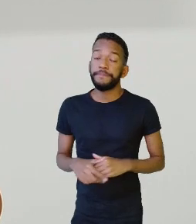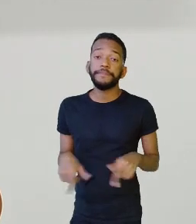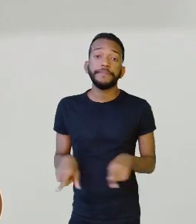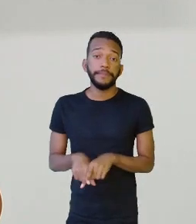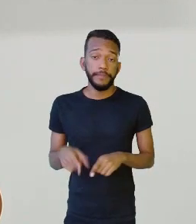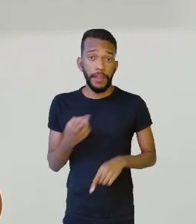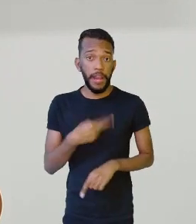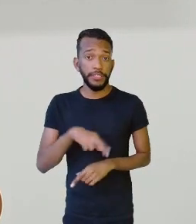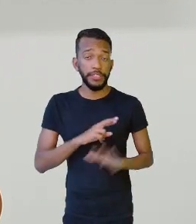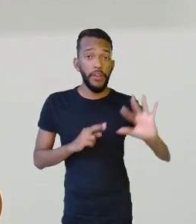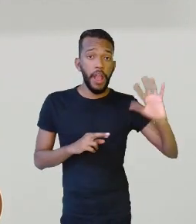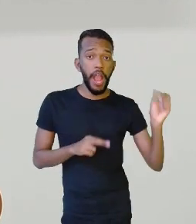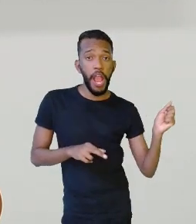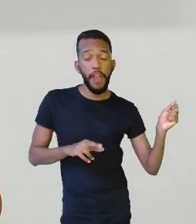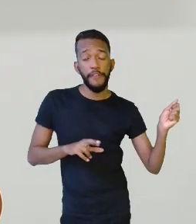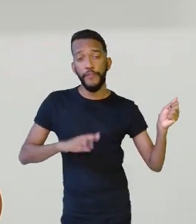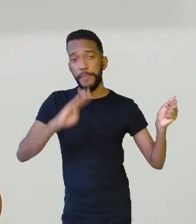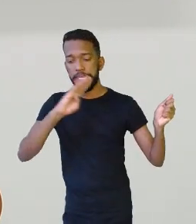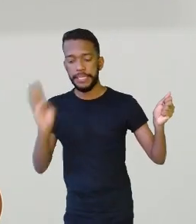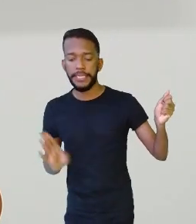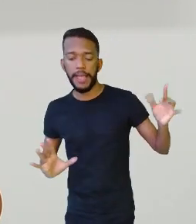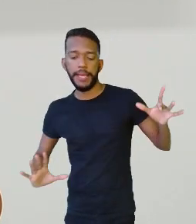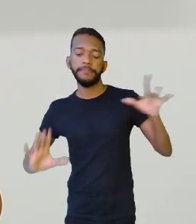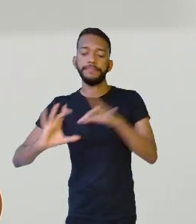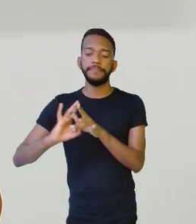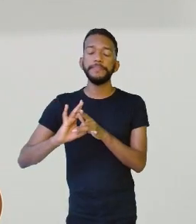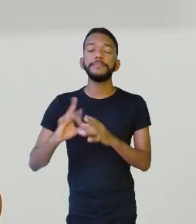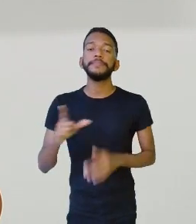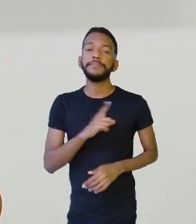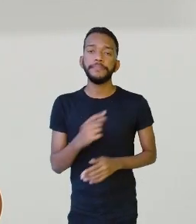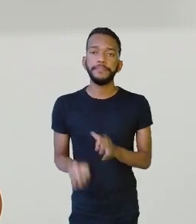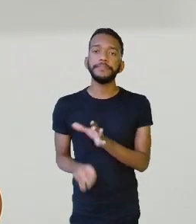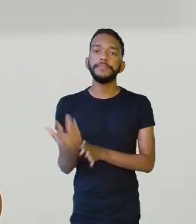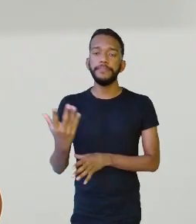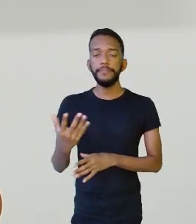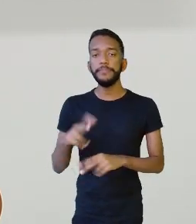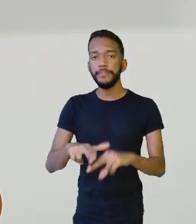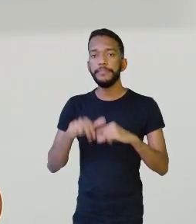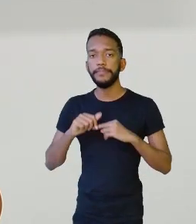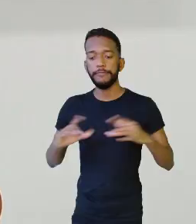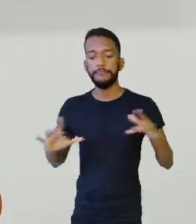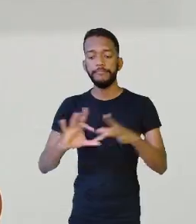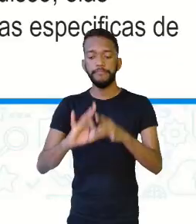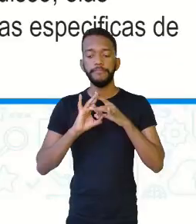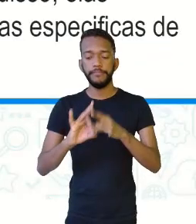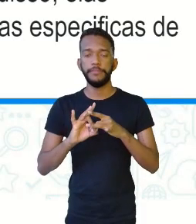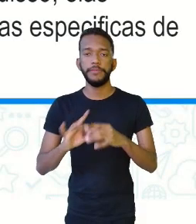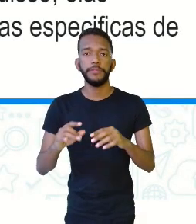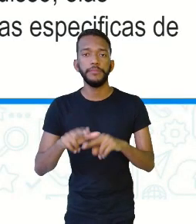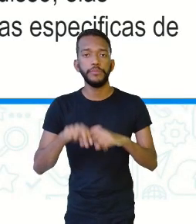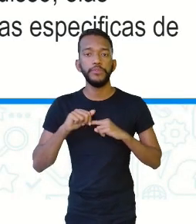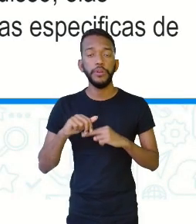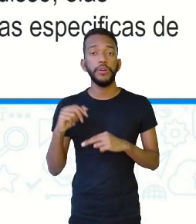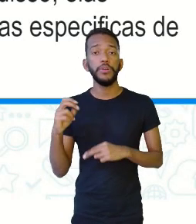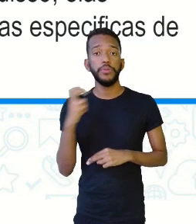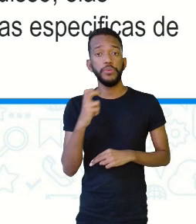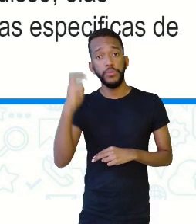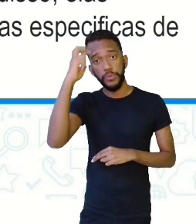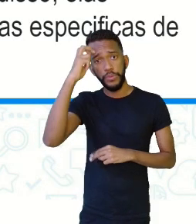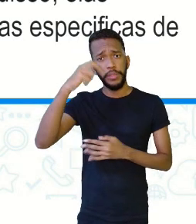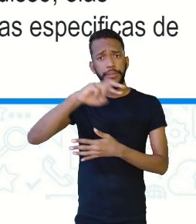religiões afro-brasileiras surgiram após a junção da cultura de